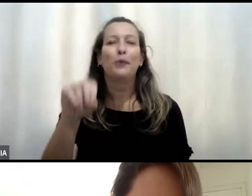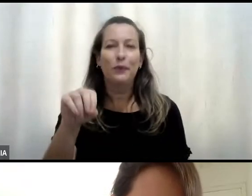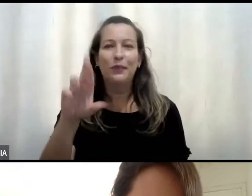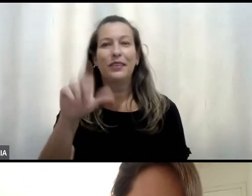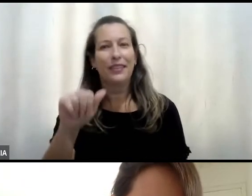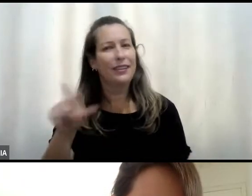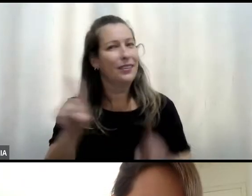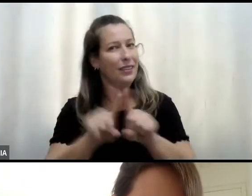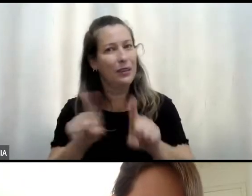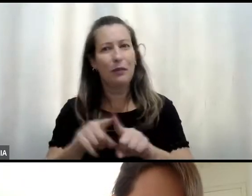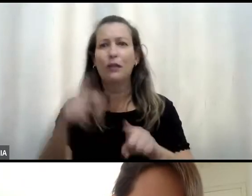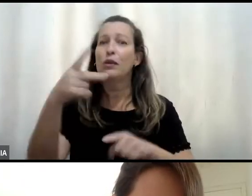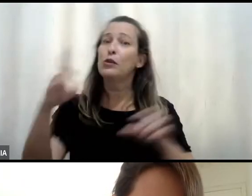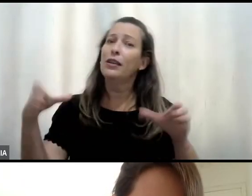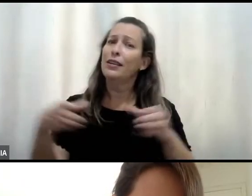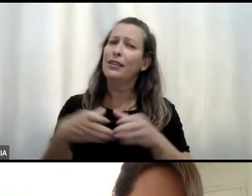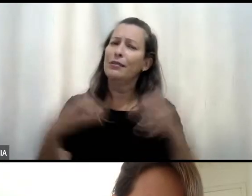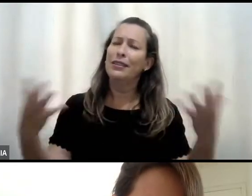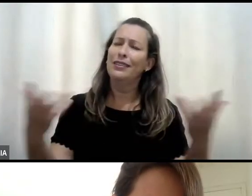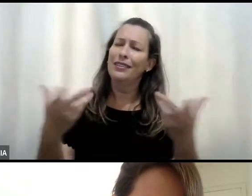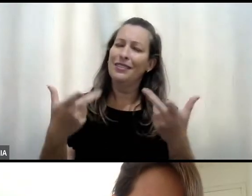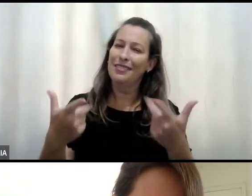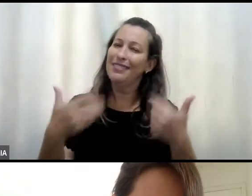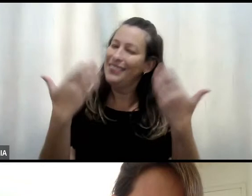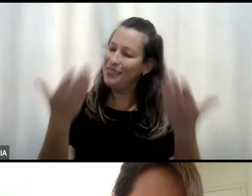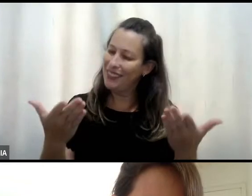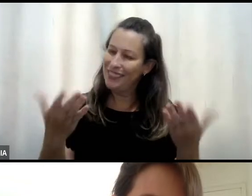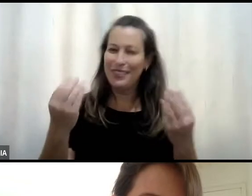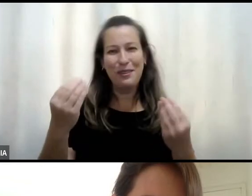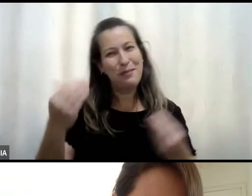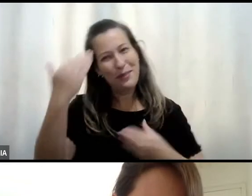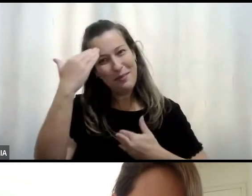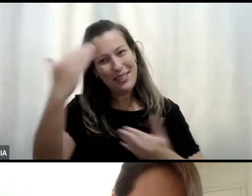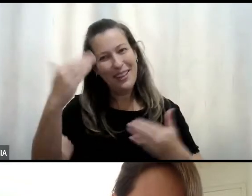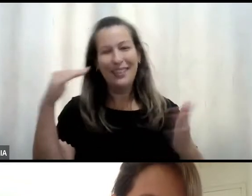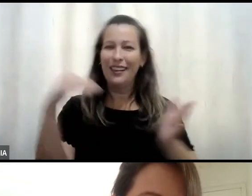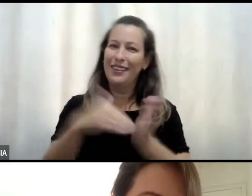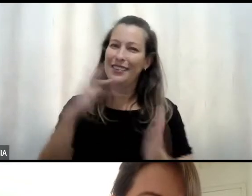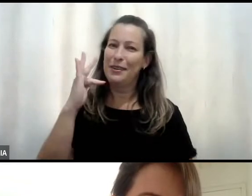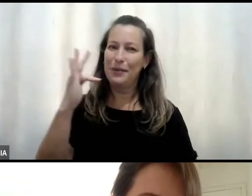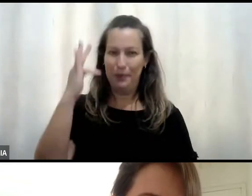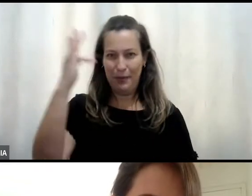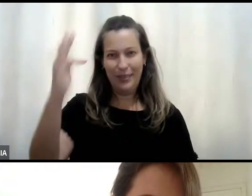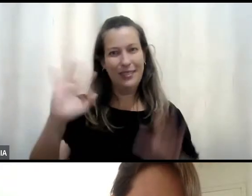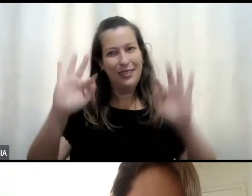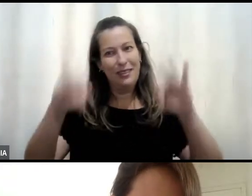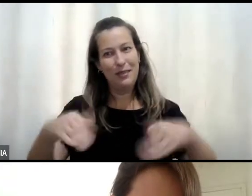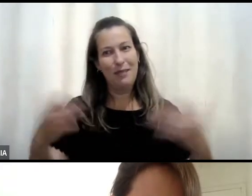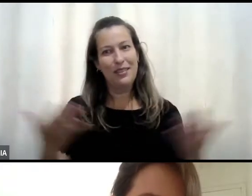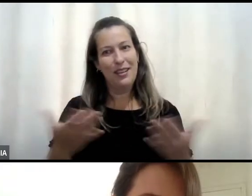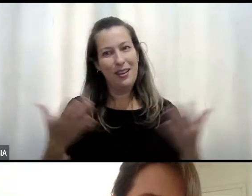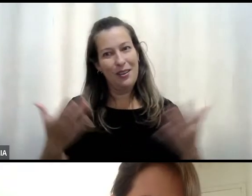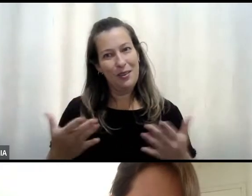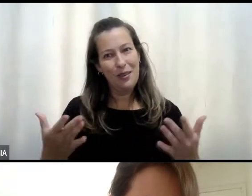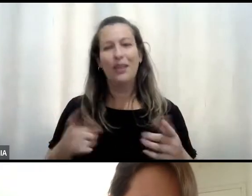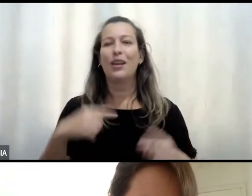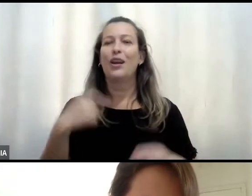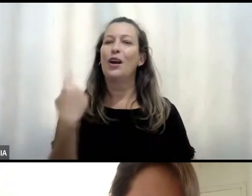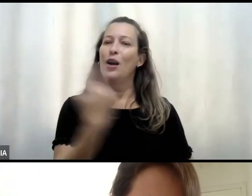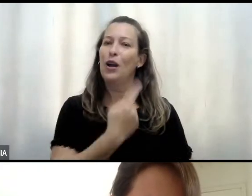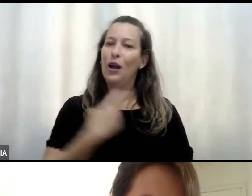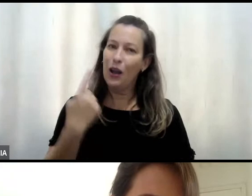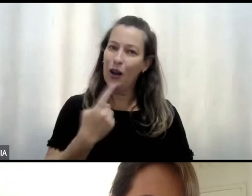equipe incrível. Então é isso, gente. Muito obrigada. Até a próxima. Estamos encerrando agora a transmissão. Nosso público lá do